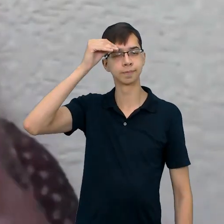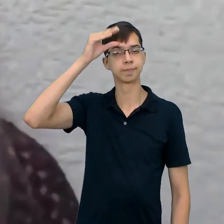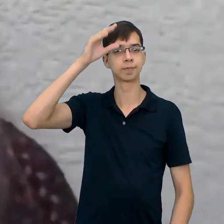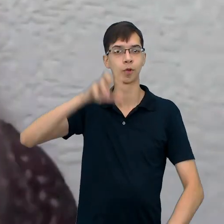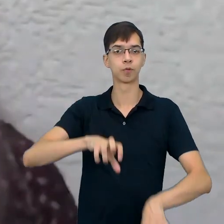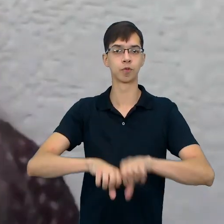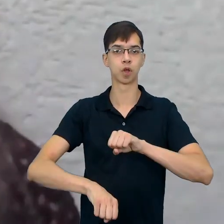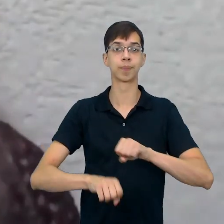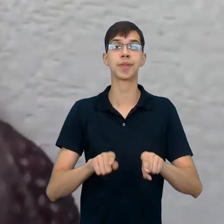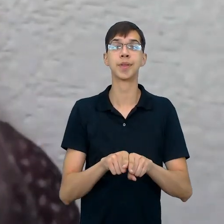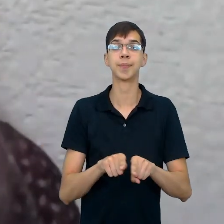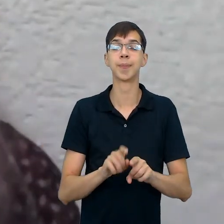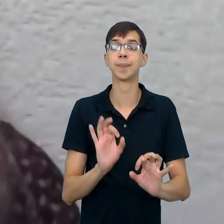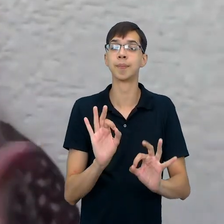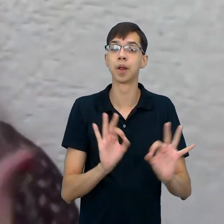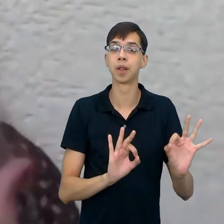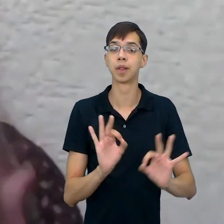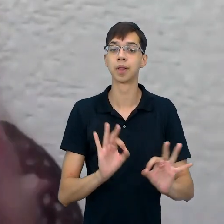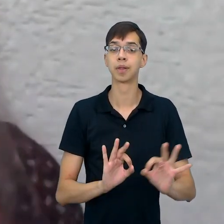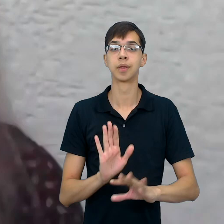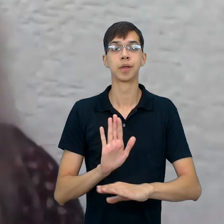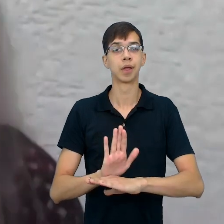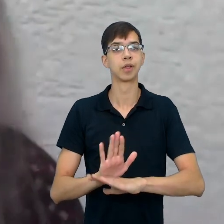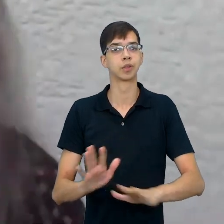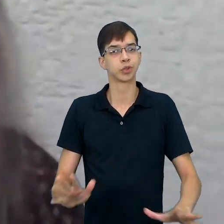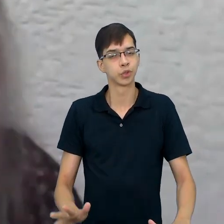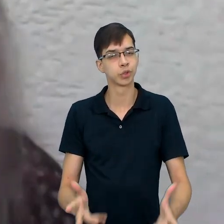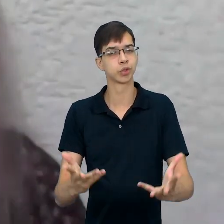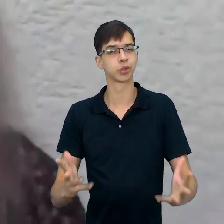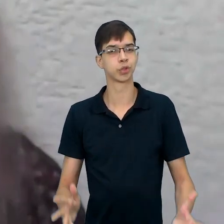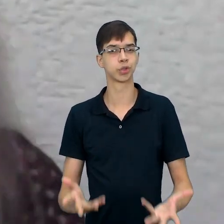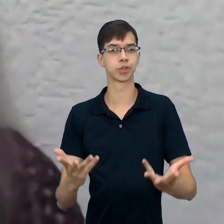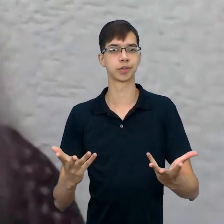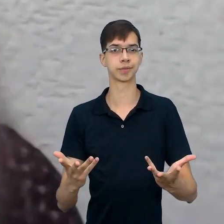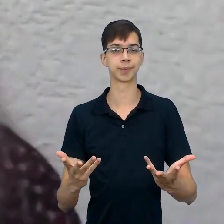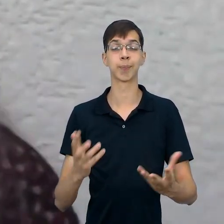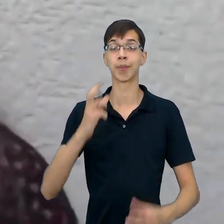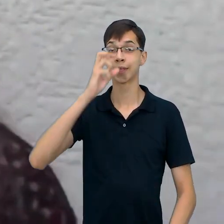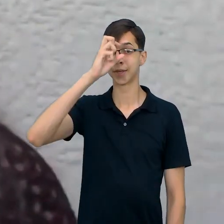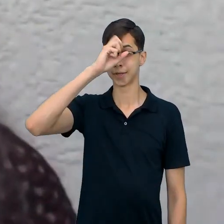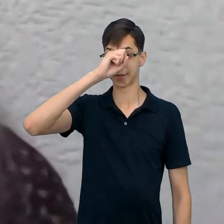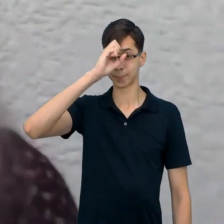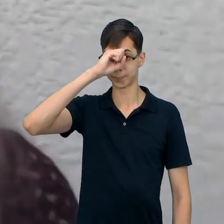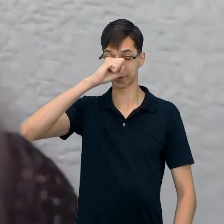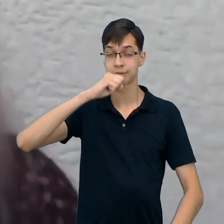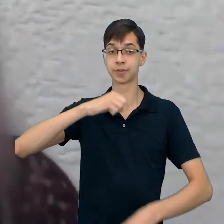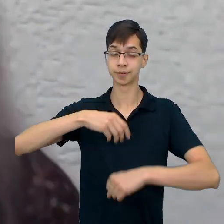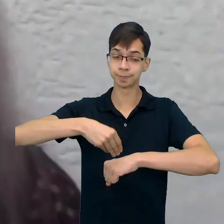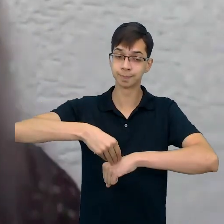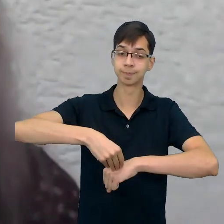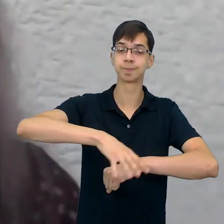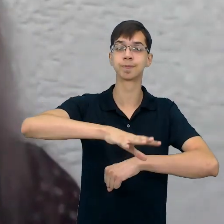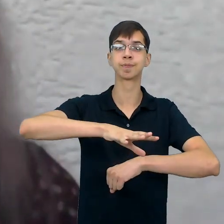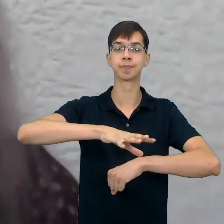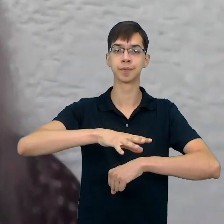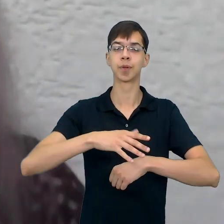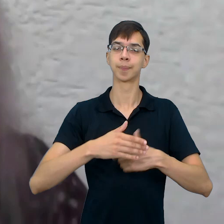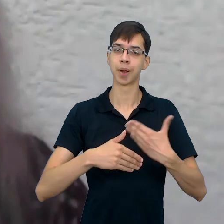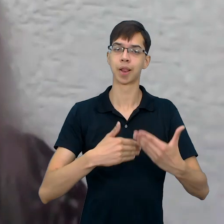com o planejamento, né, para que a aprendizagem ela chegue até os estudantes e eles consigam